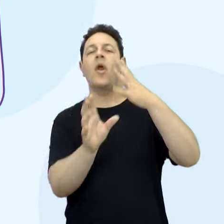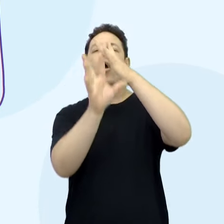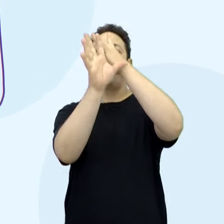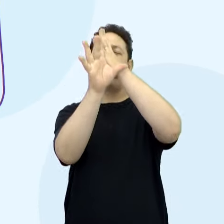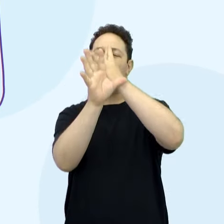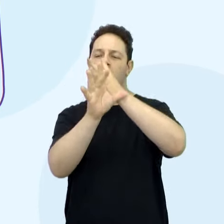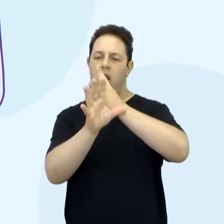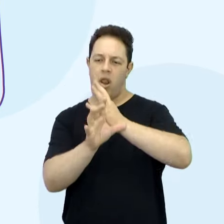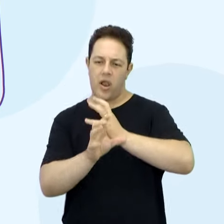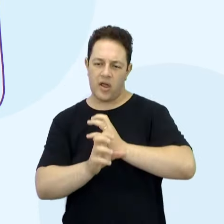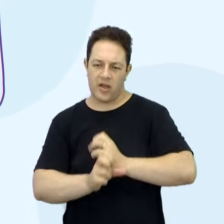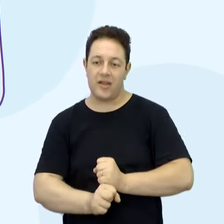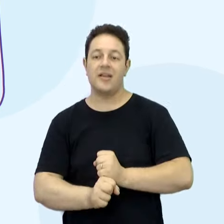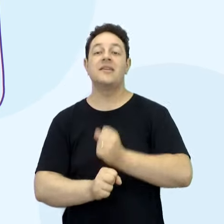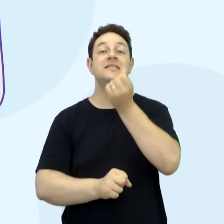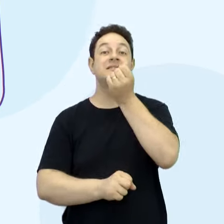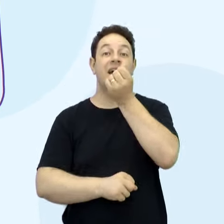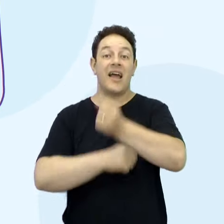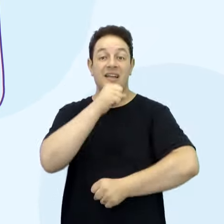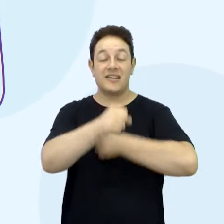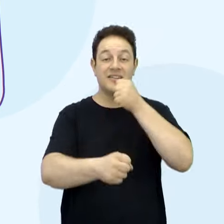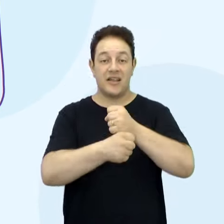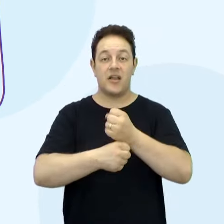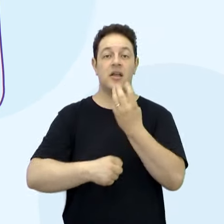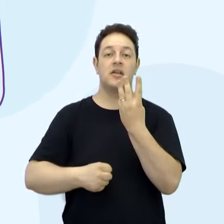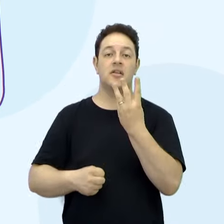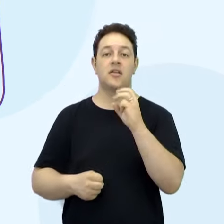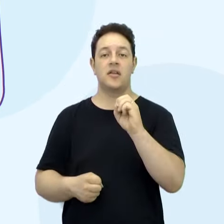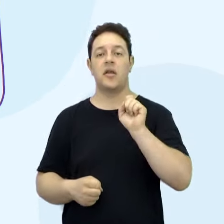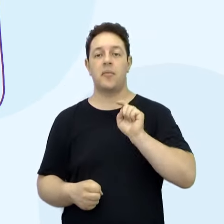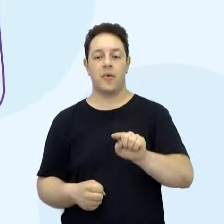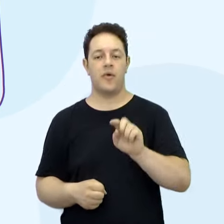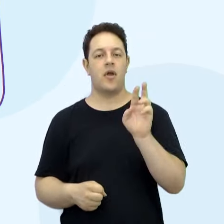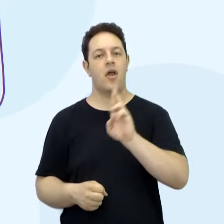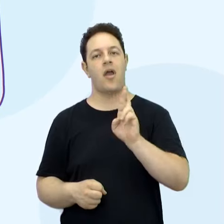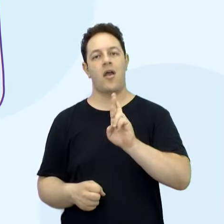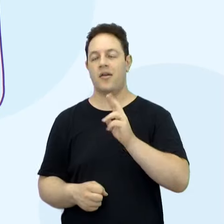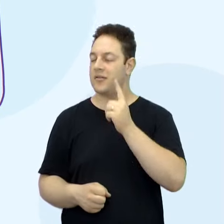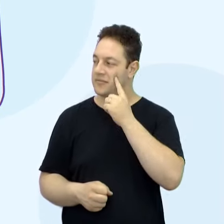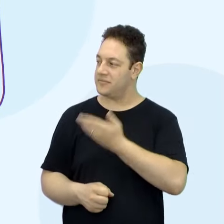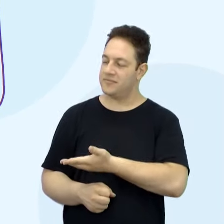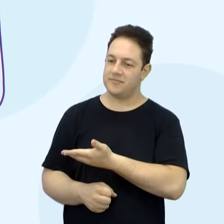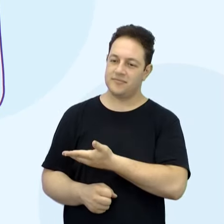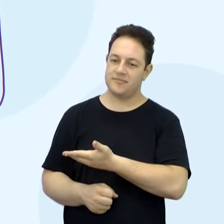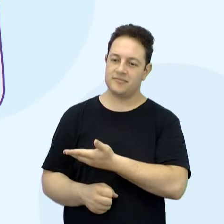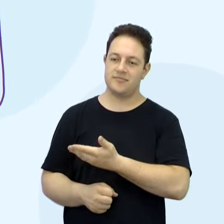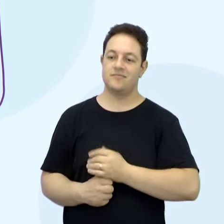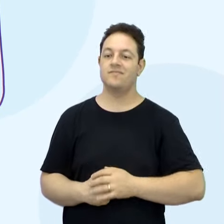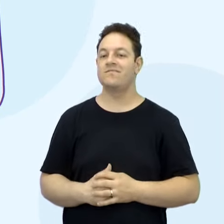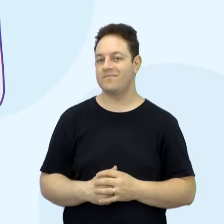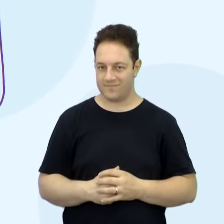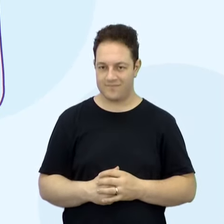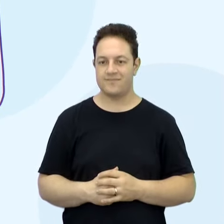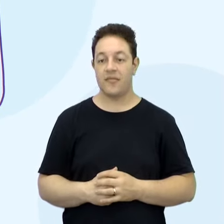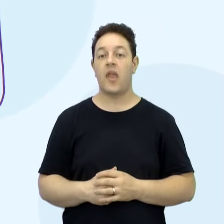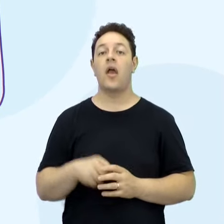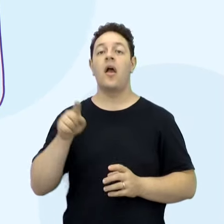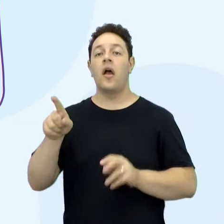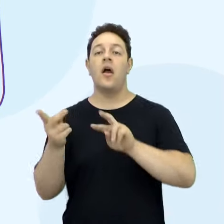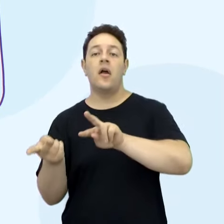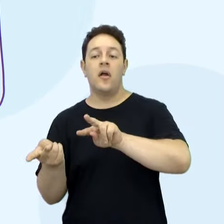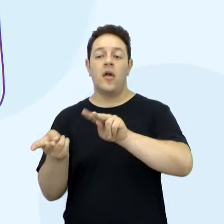R$ 30.000 aí, bem básico, né? Do que a gente pensa aí, bem básico. Fazendo o gráfico